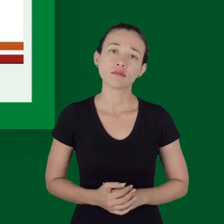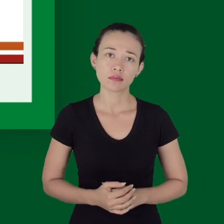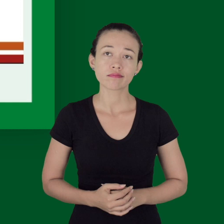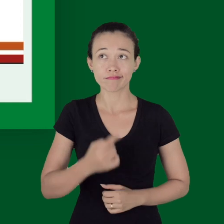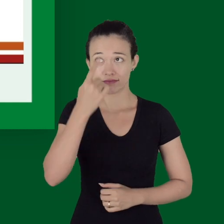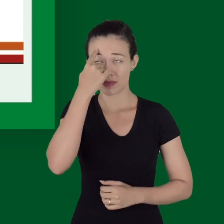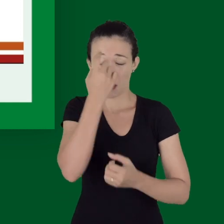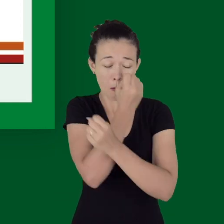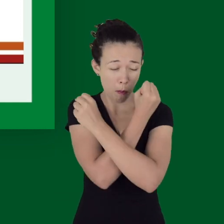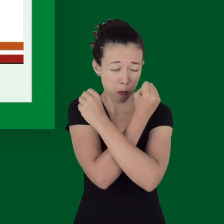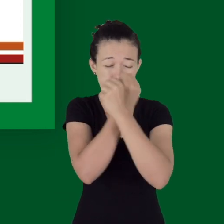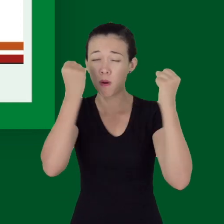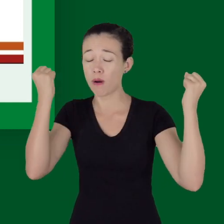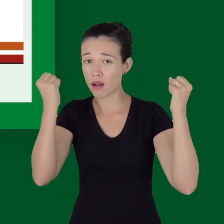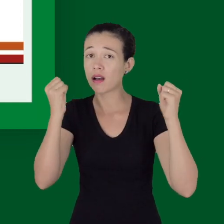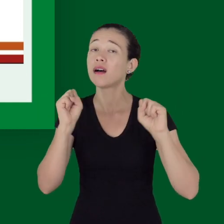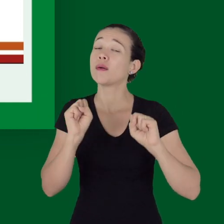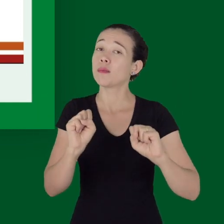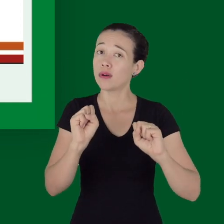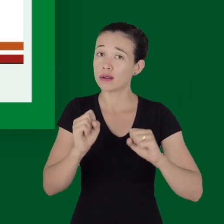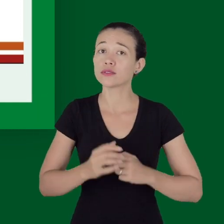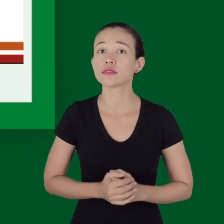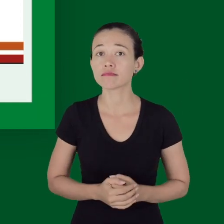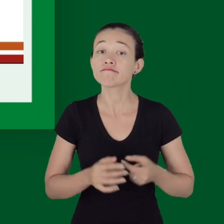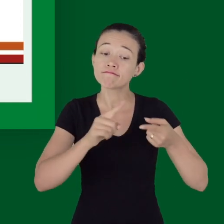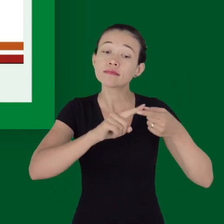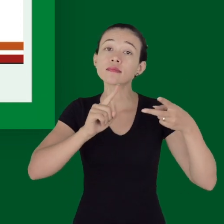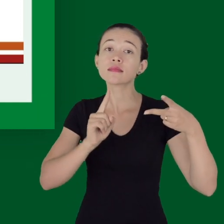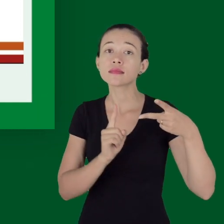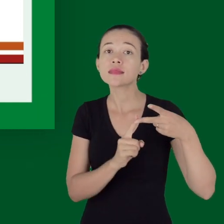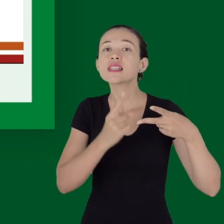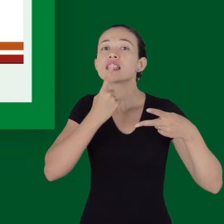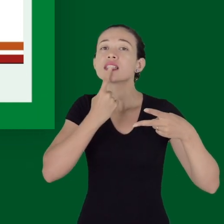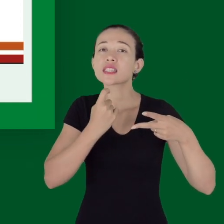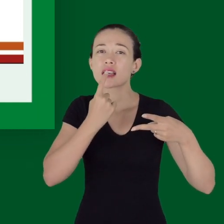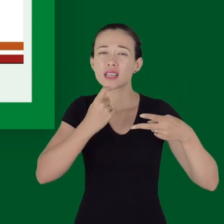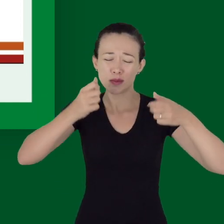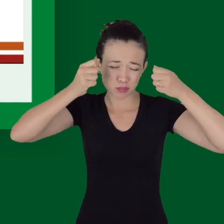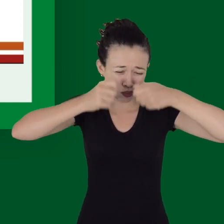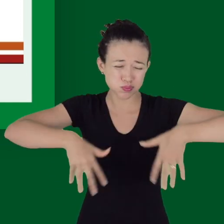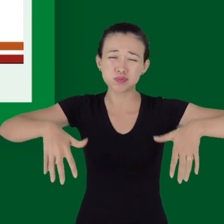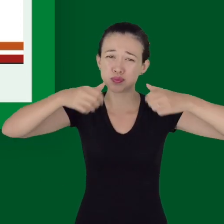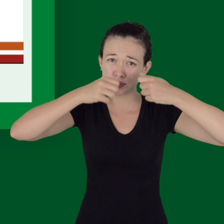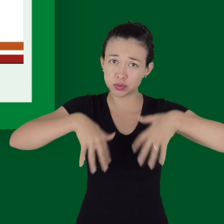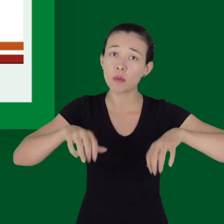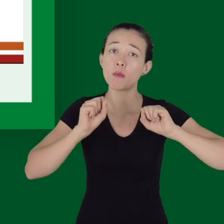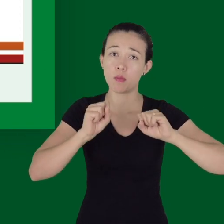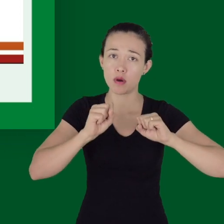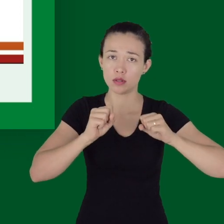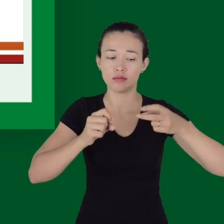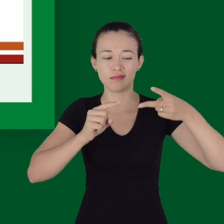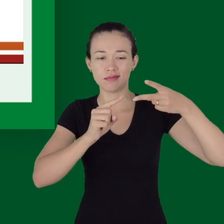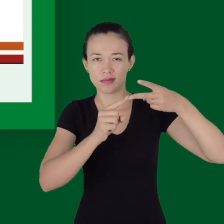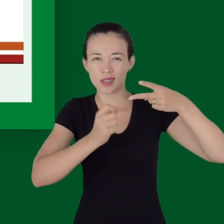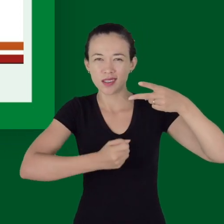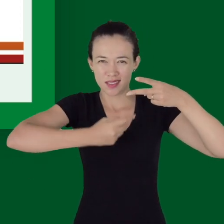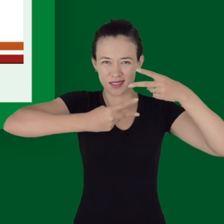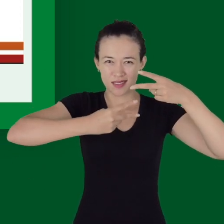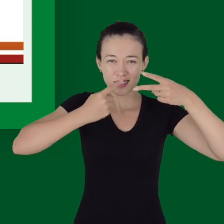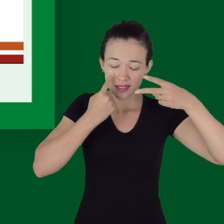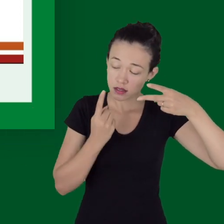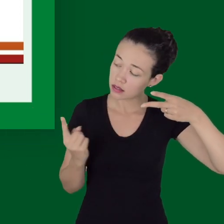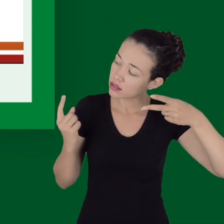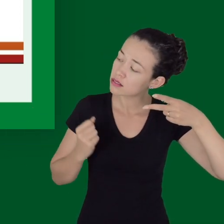daquele tecido cerebral, isso leva a uma morte cerebral, e pode ser também hemorrágico, que é menos comum